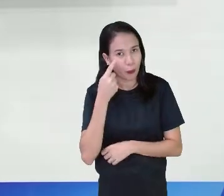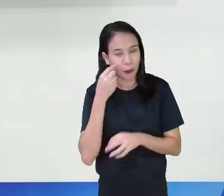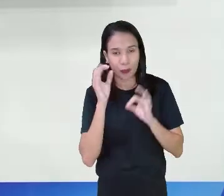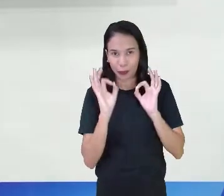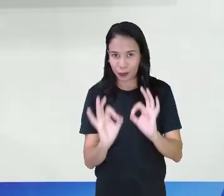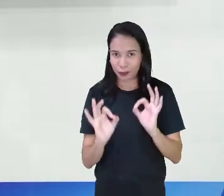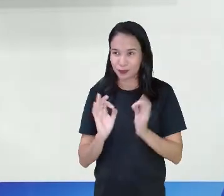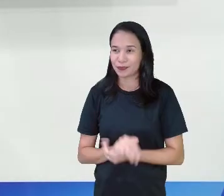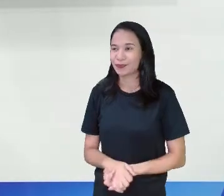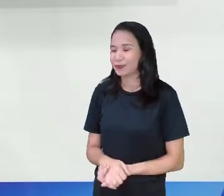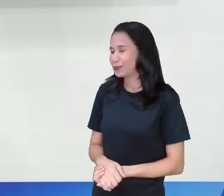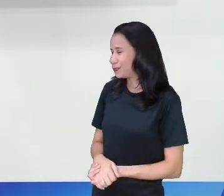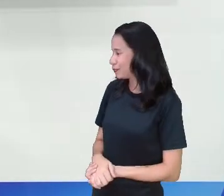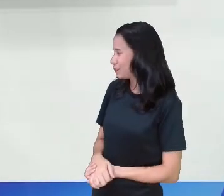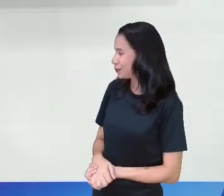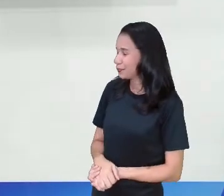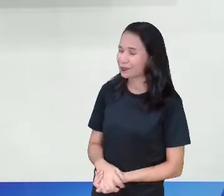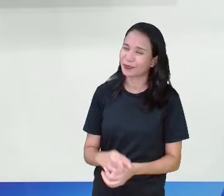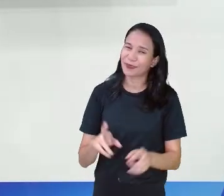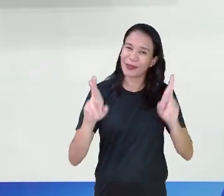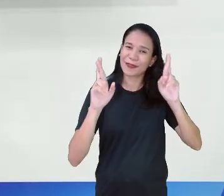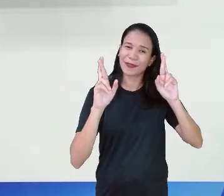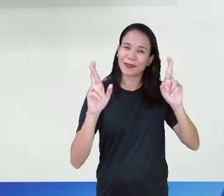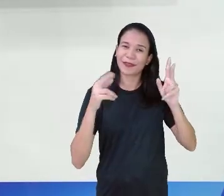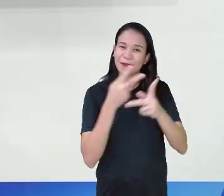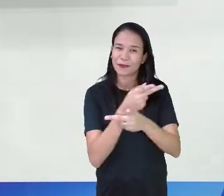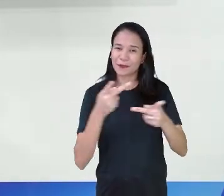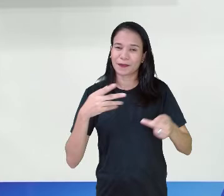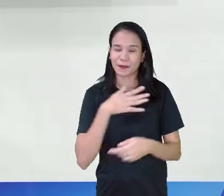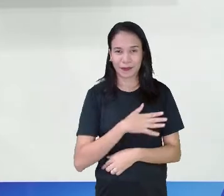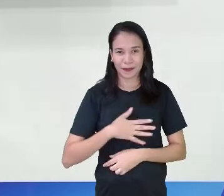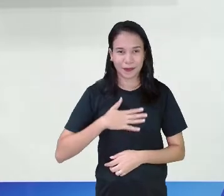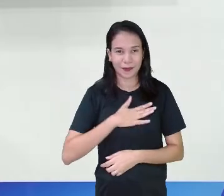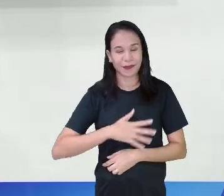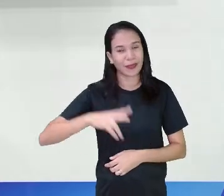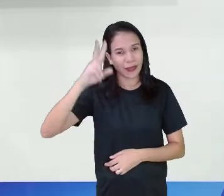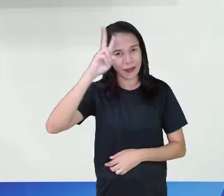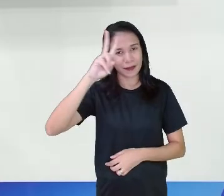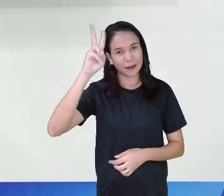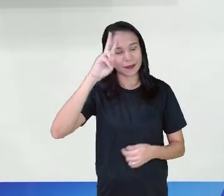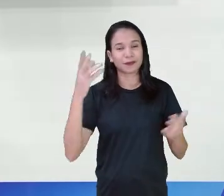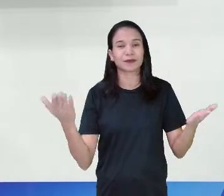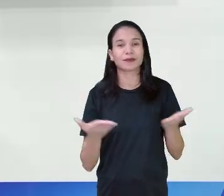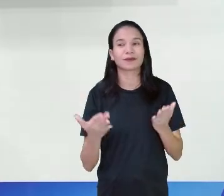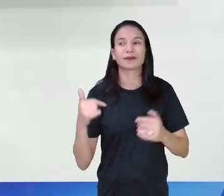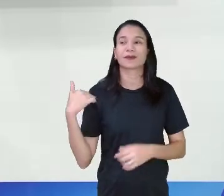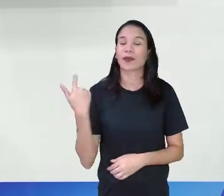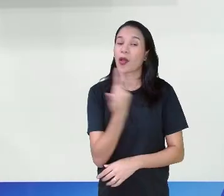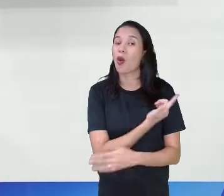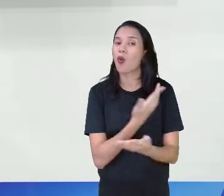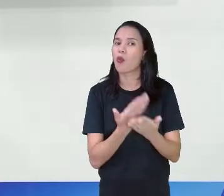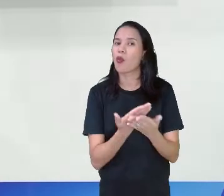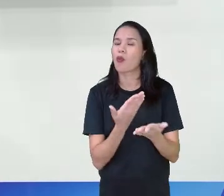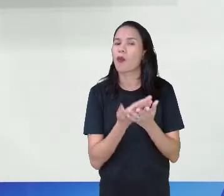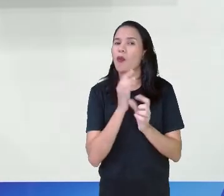certo? Então, espero que tenham gostado da história e agora nós vamos ver o que é que essa história tem a ver